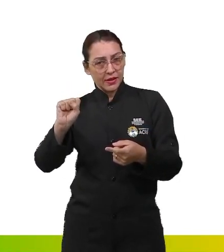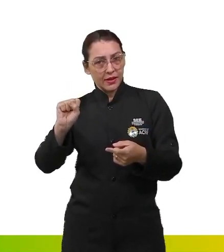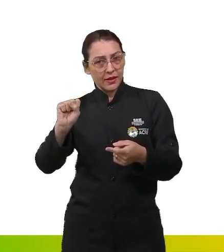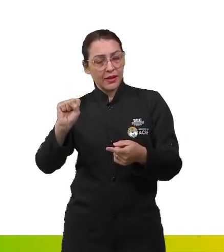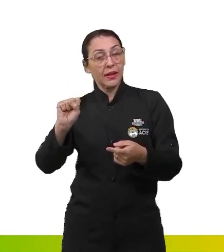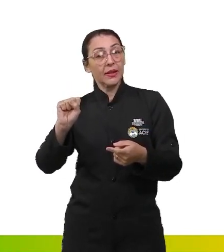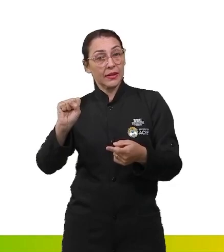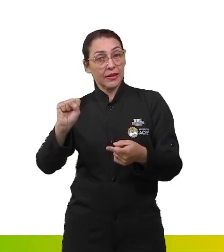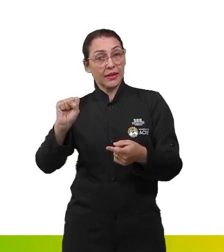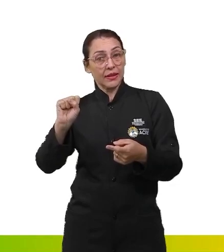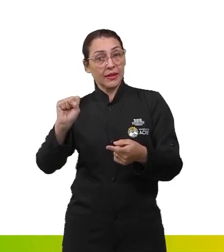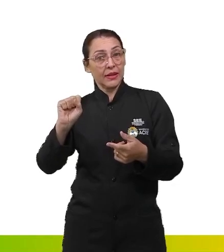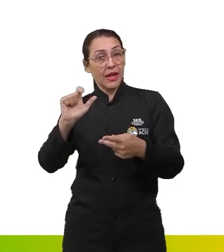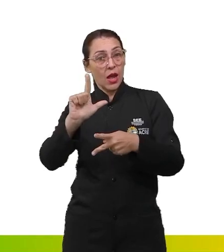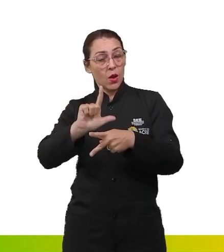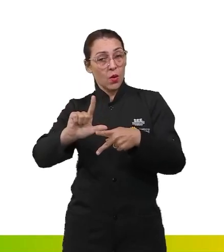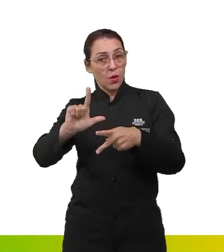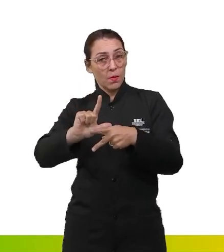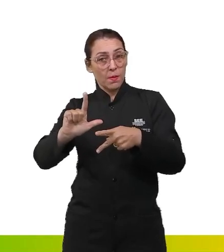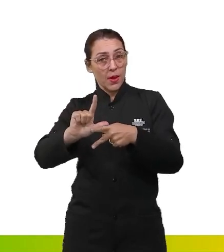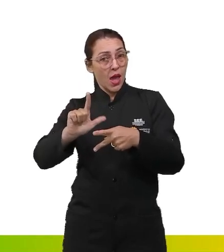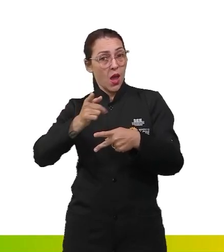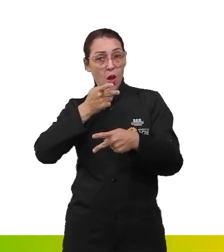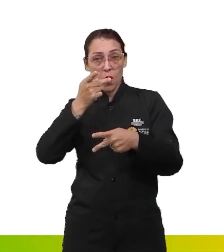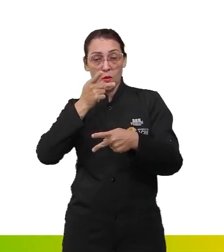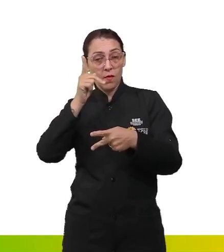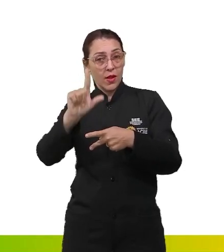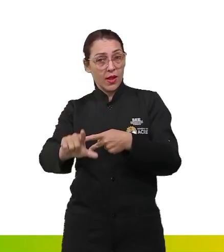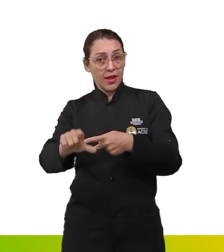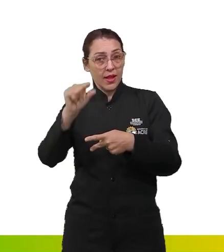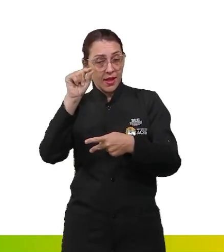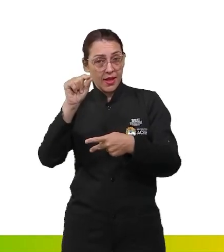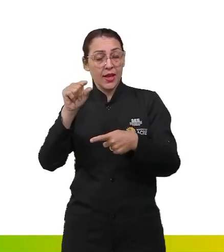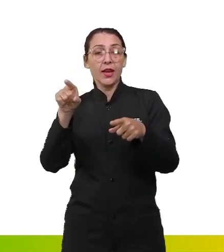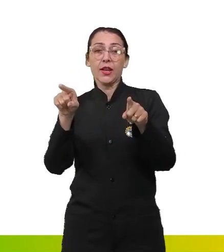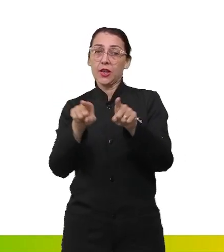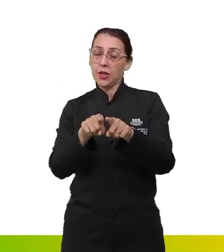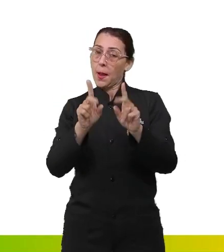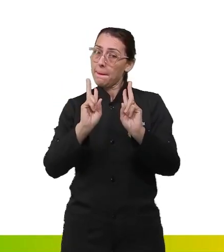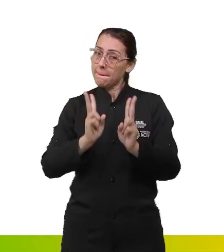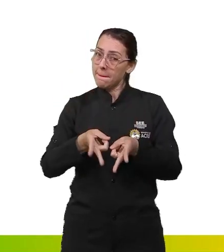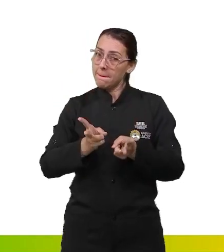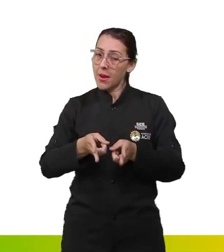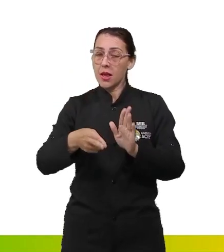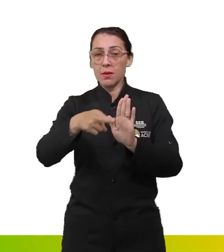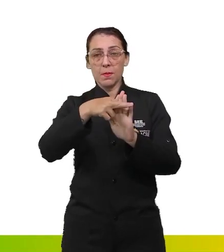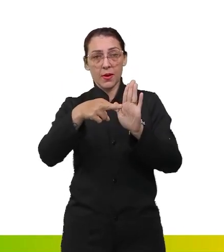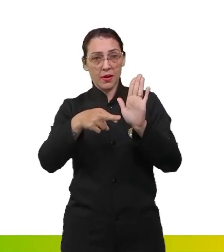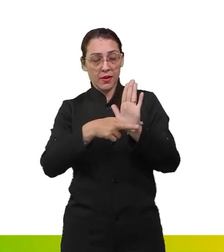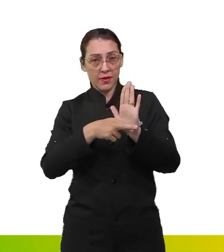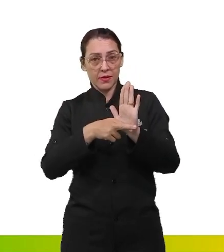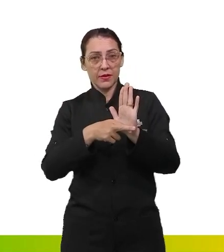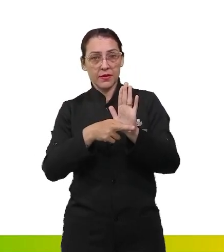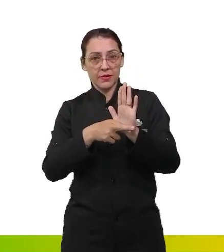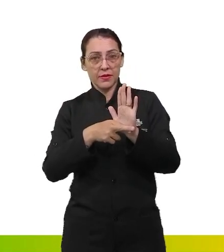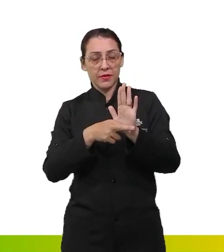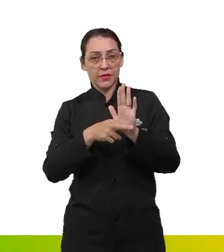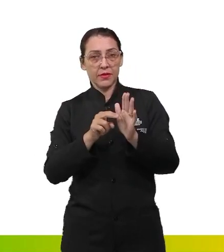lá no slide, galerinha, porque eu não falei do verbo preferir, que ele aplicava essa mesma regra, tá bom? O verbo preferir,